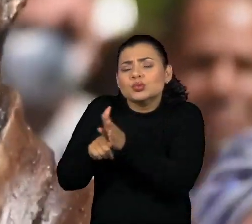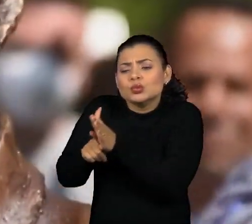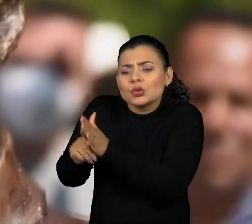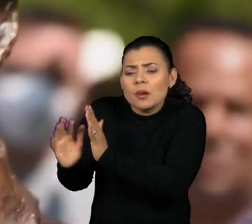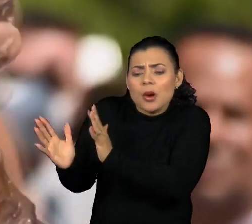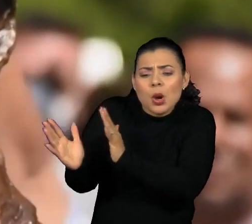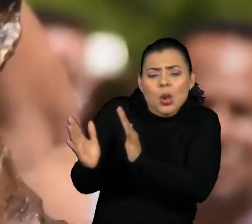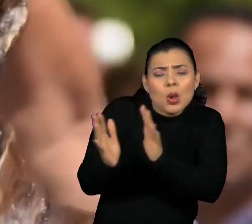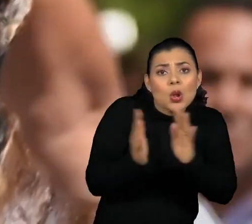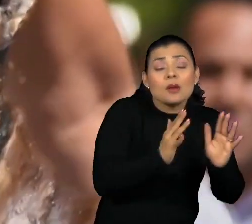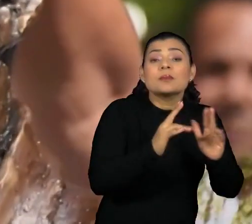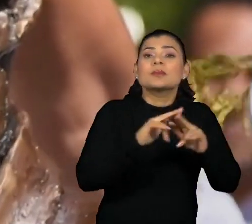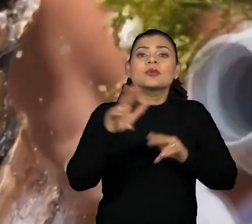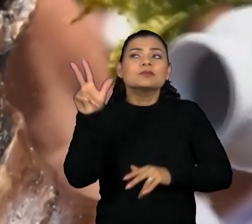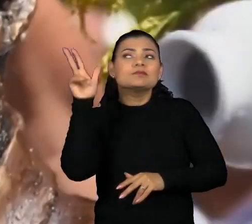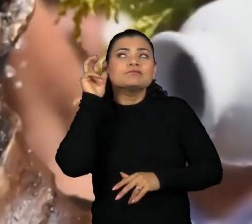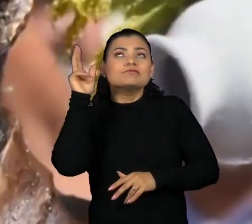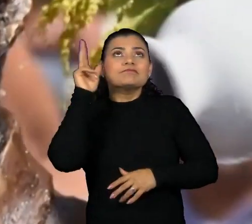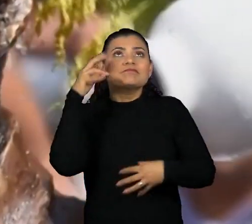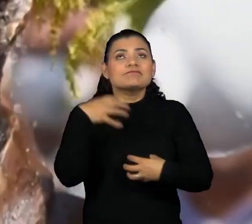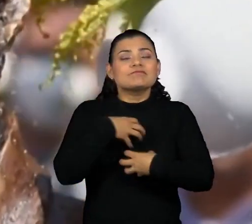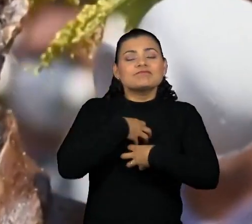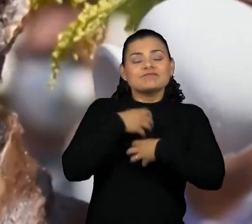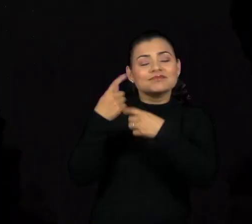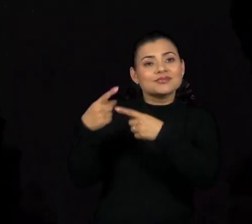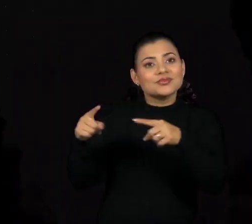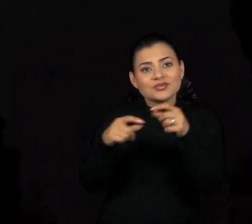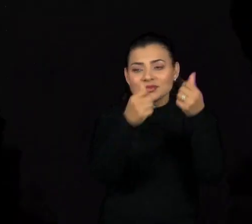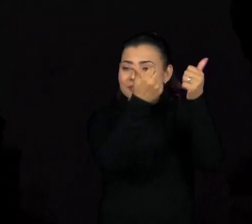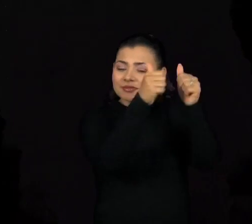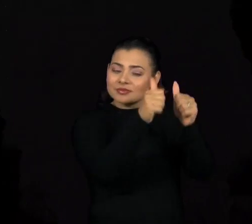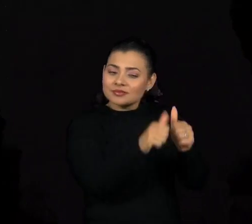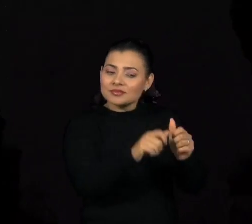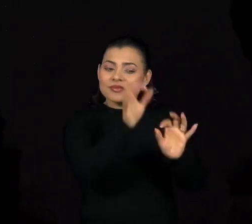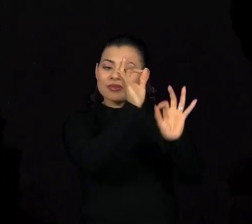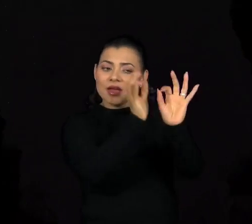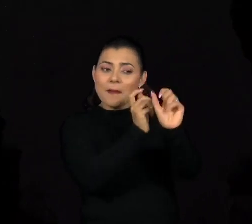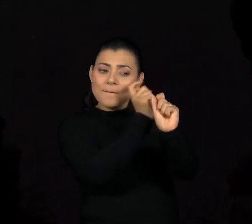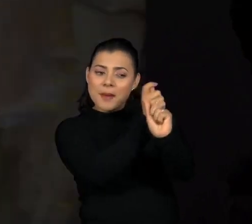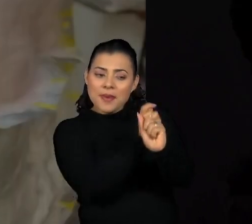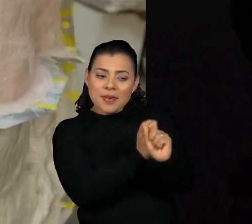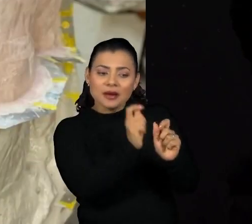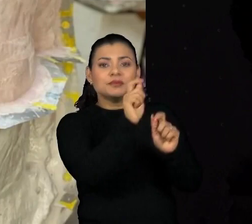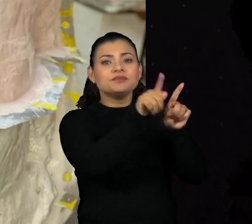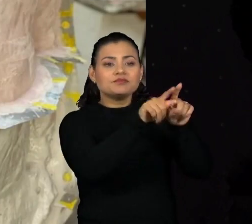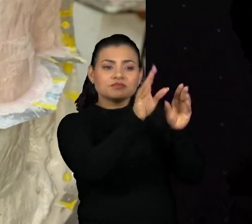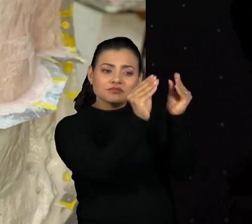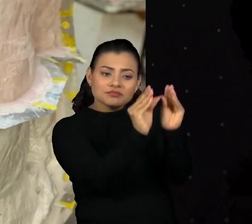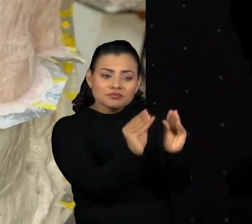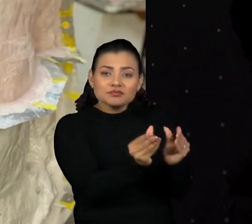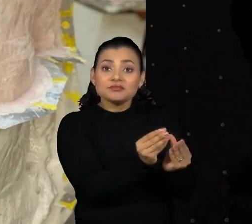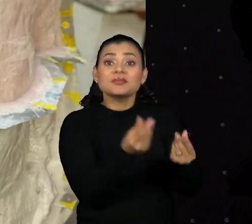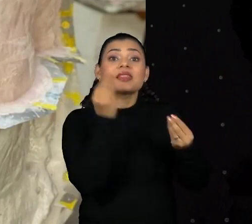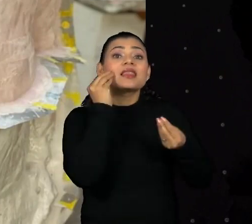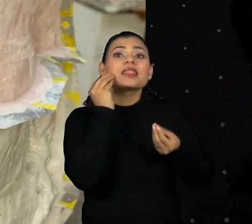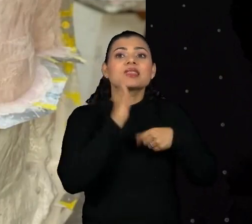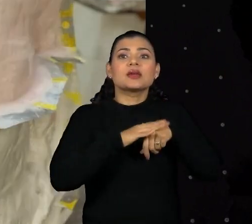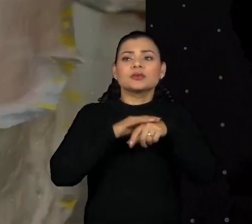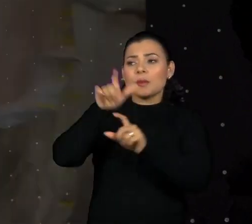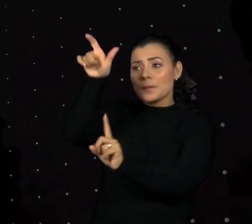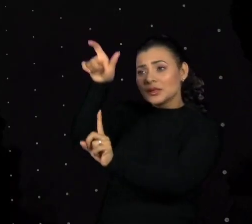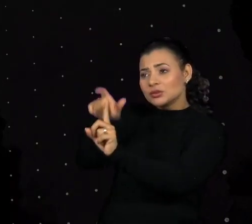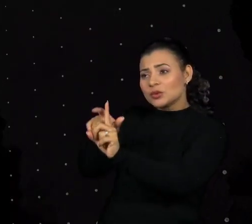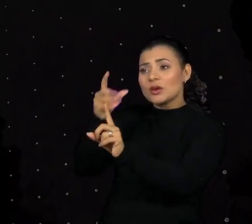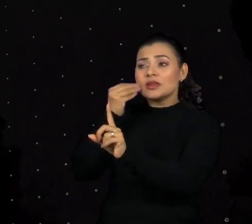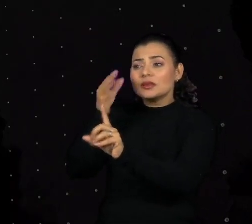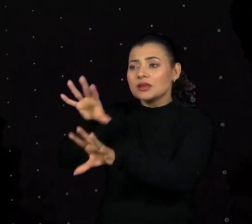era ficar ouvindo essa música e fazendo ele, né? Eu tento captar o que a pessoa, principalmente com uma personalidade, a